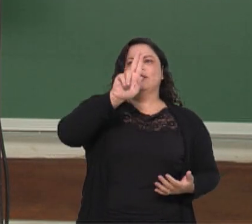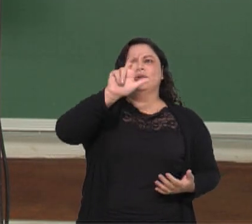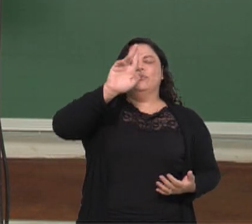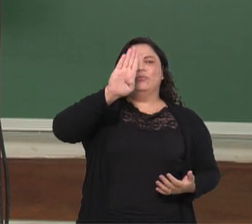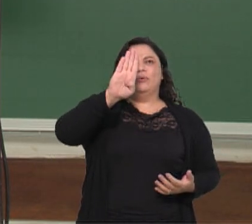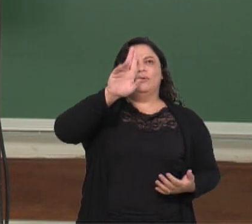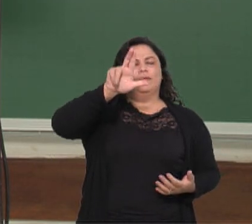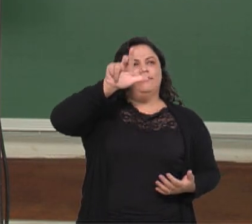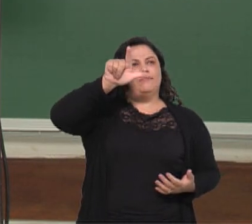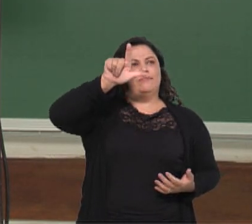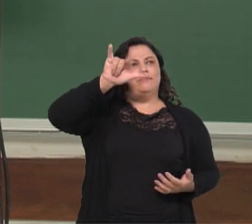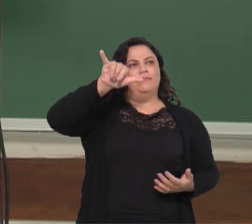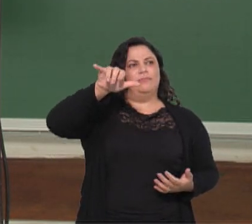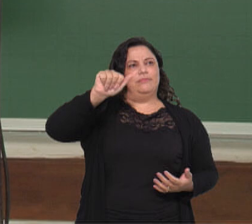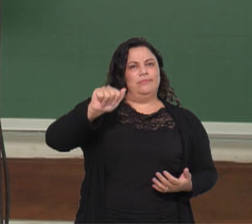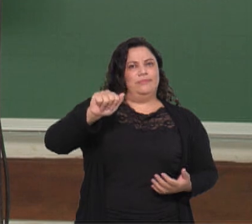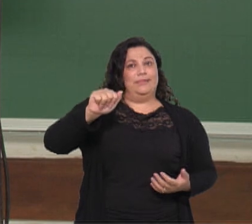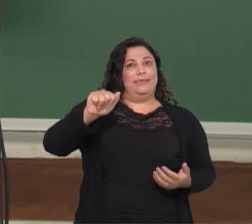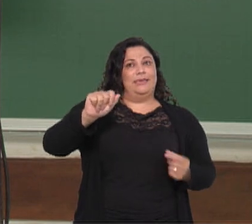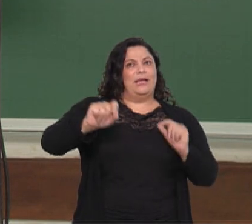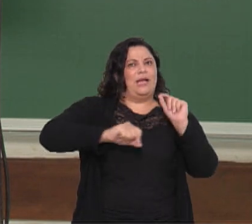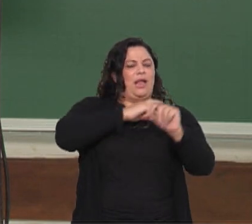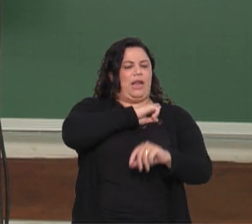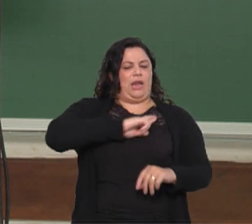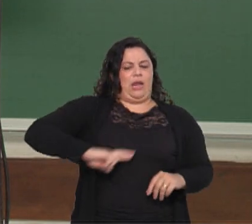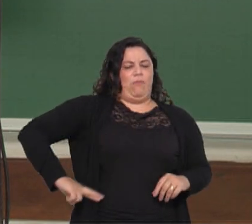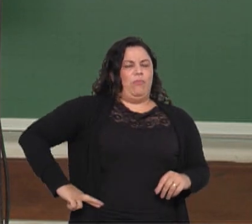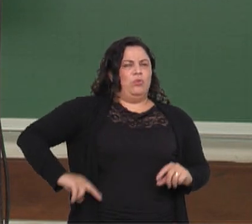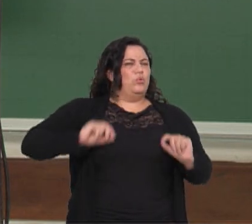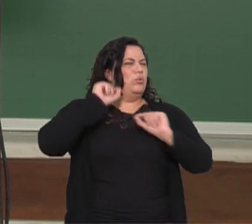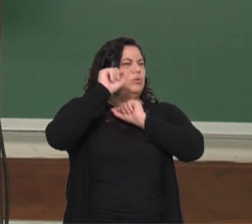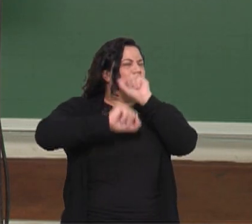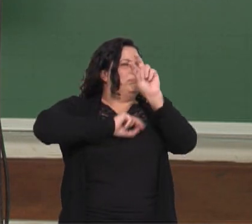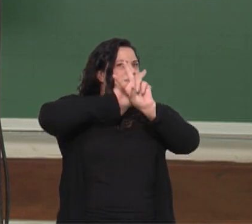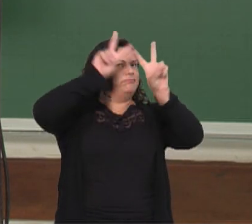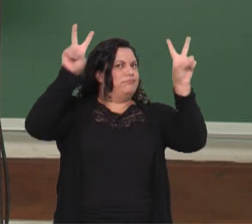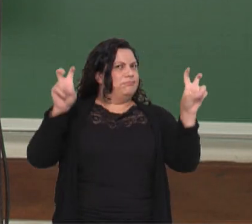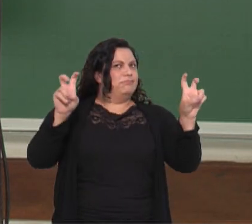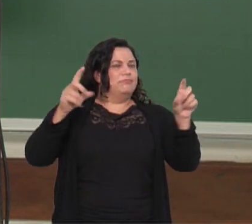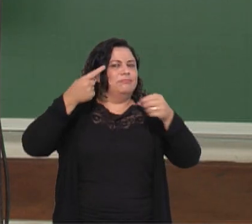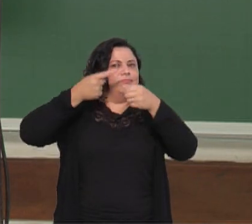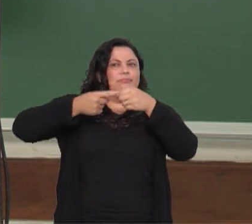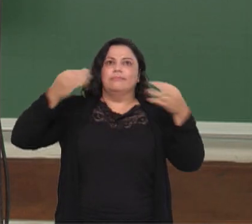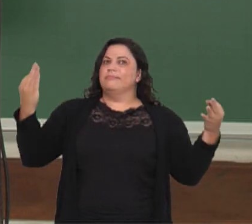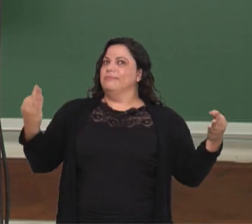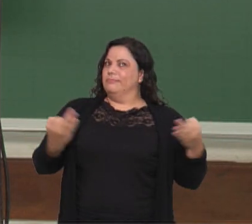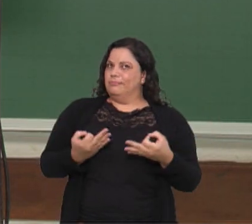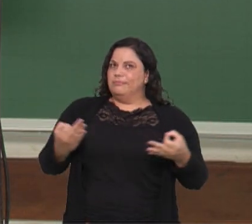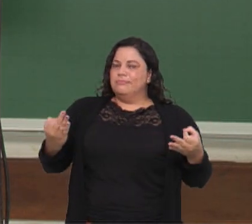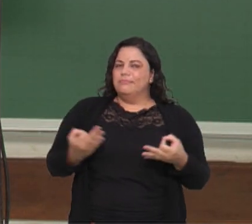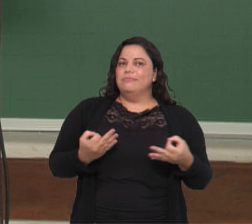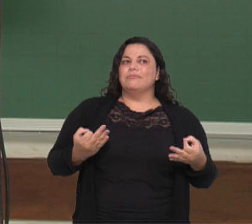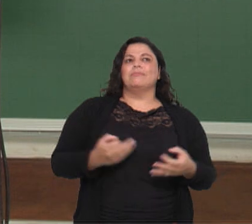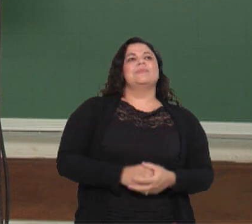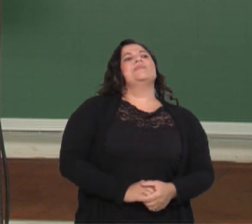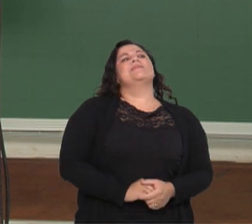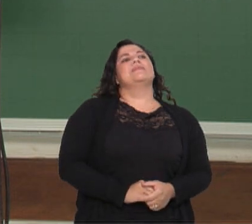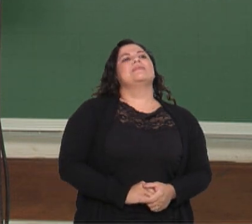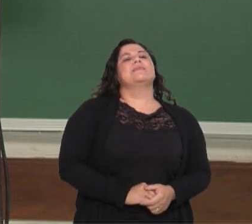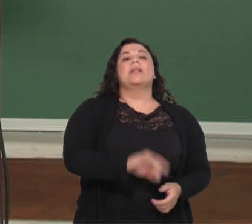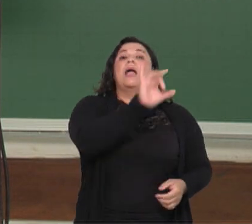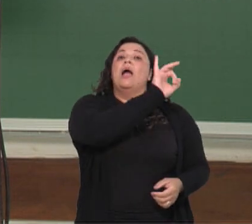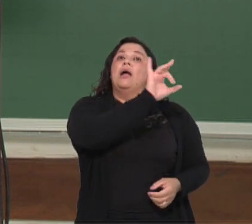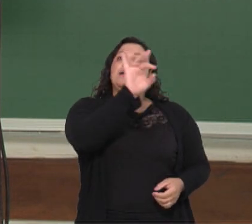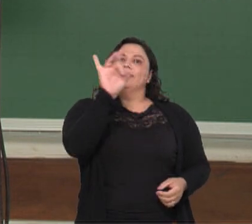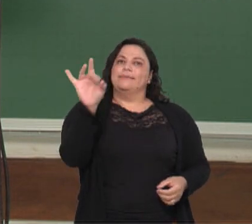estipular como seria essa cidade perfeita, como seria essa cidade ideal. Tá? E olha só o que ele vai dizer. Cada pessoa tem as